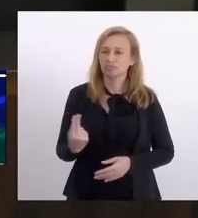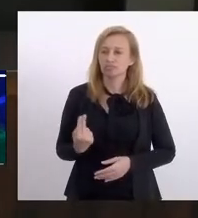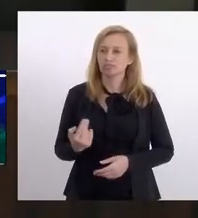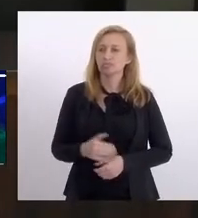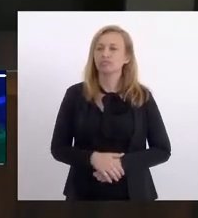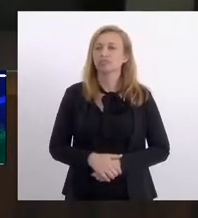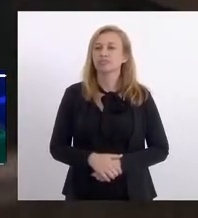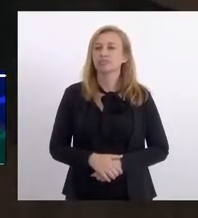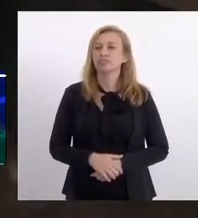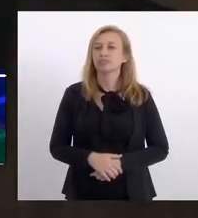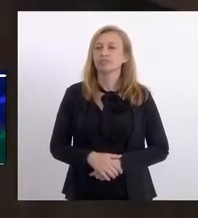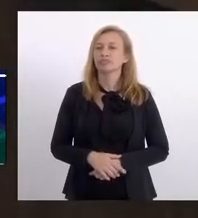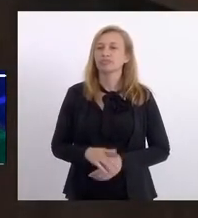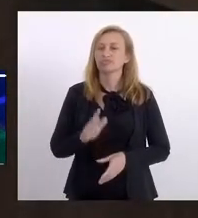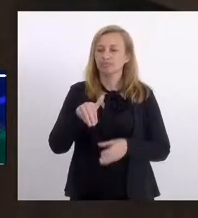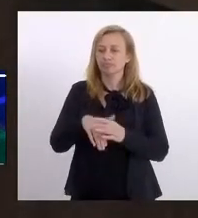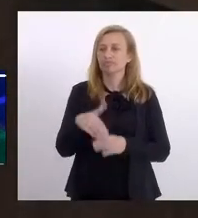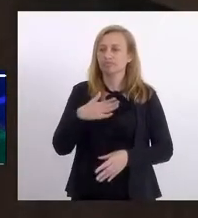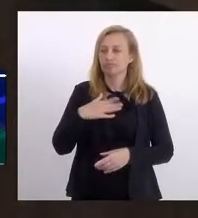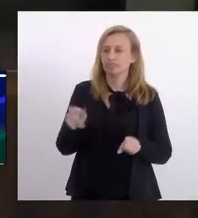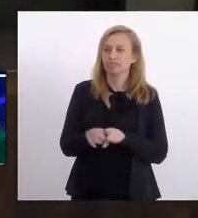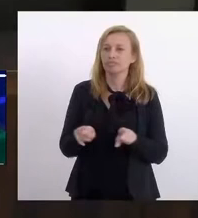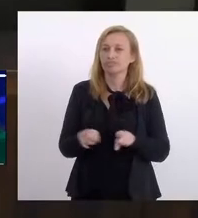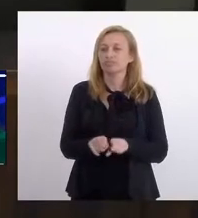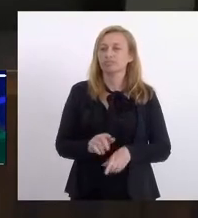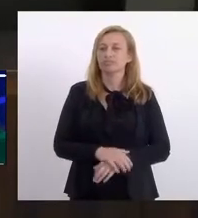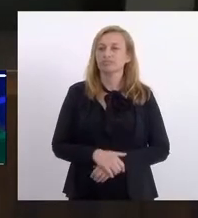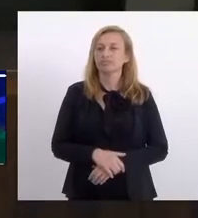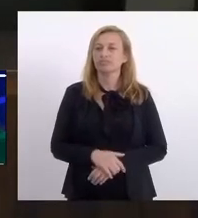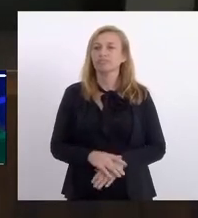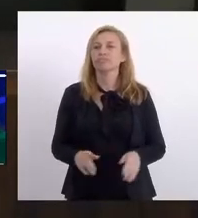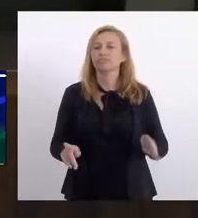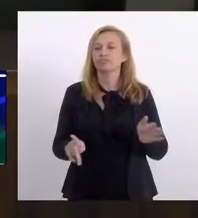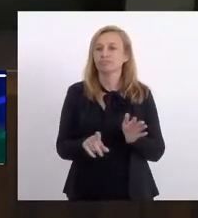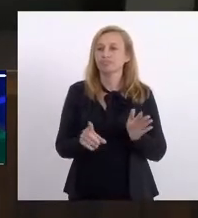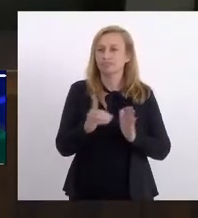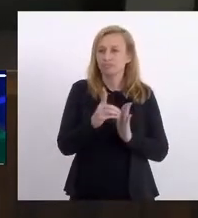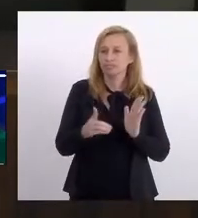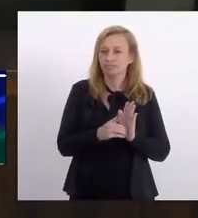E declaração de voto minha também. Projeto presidente. De decreto legislativo